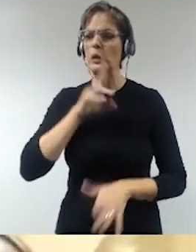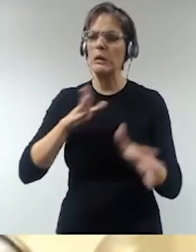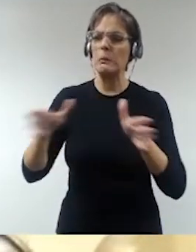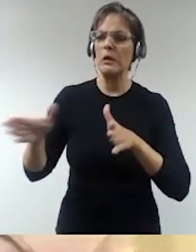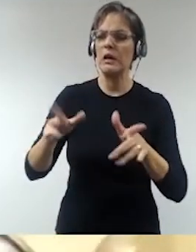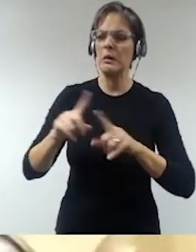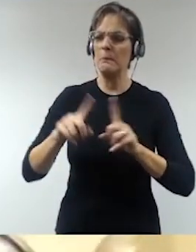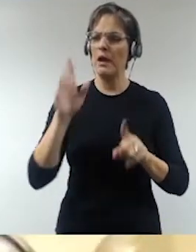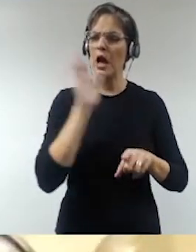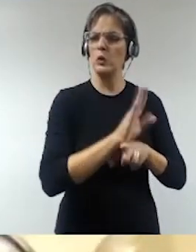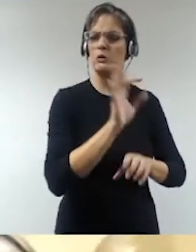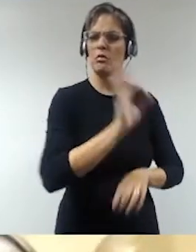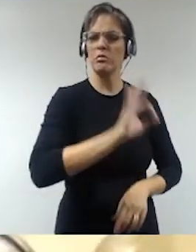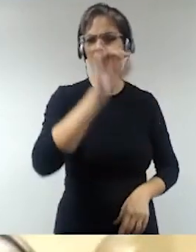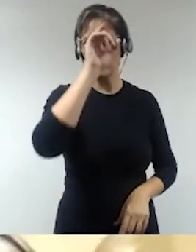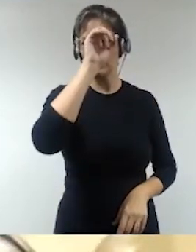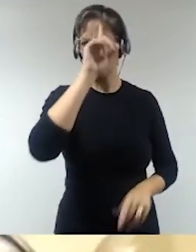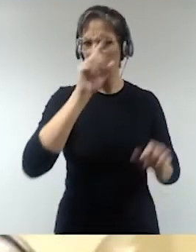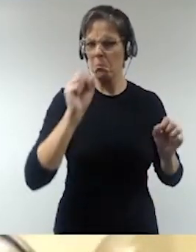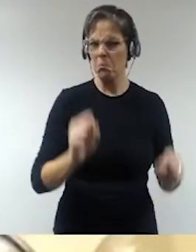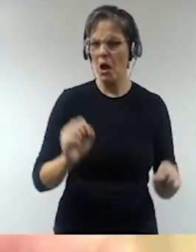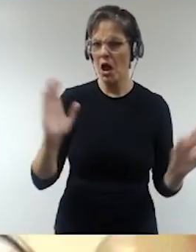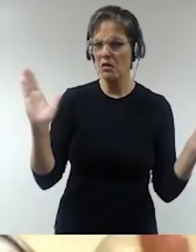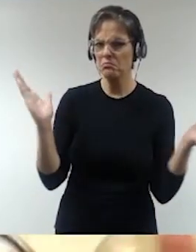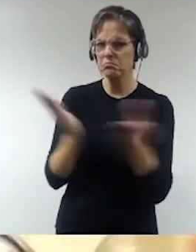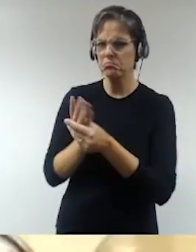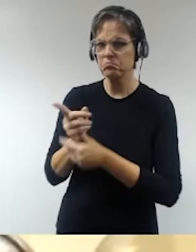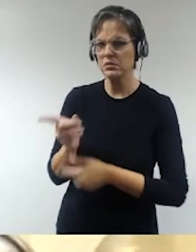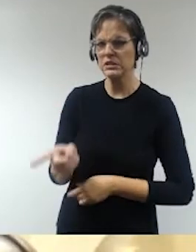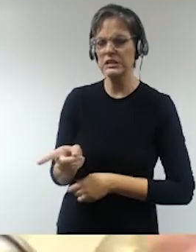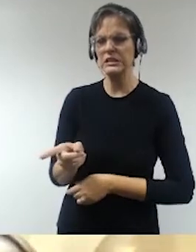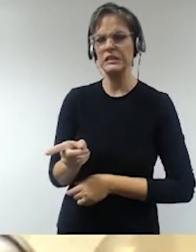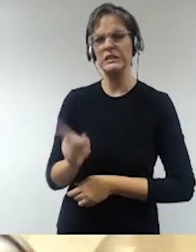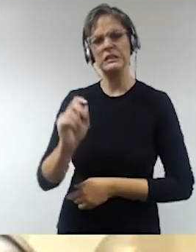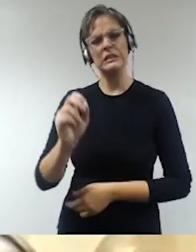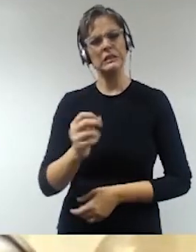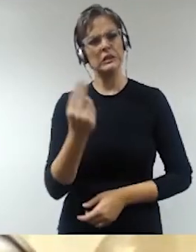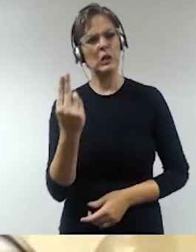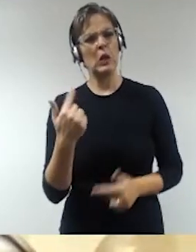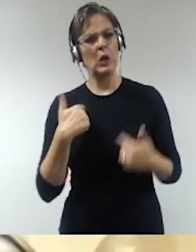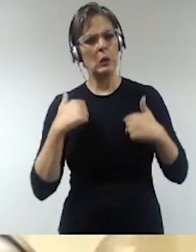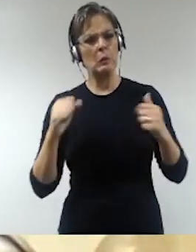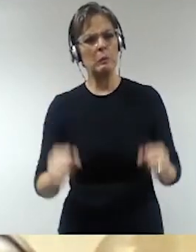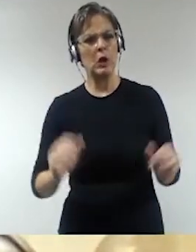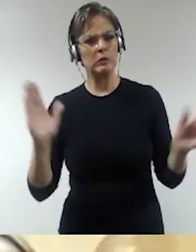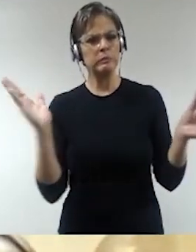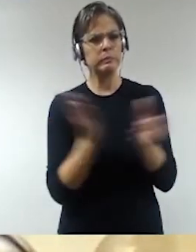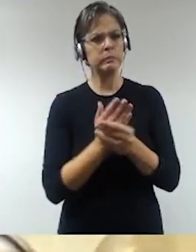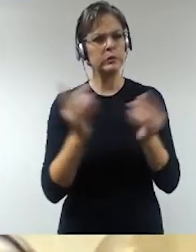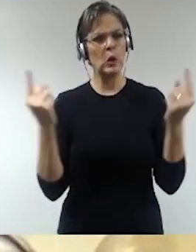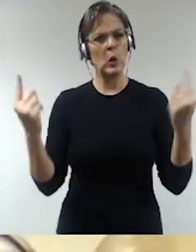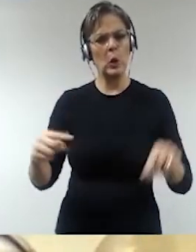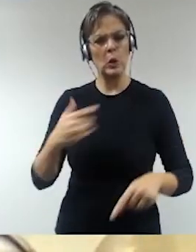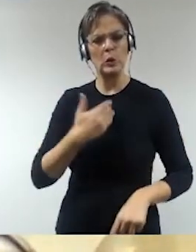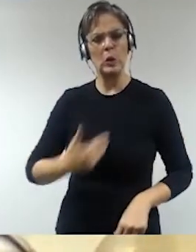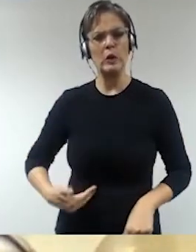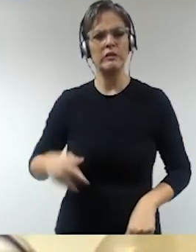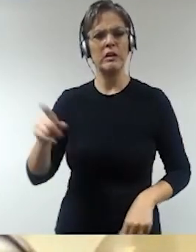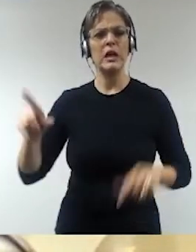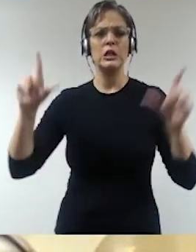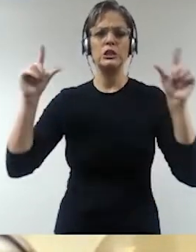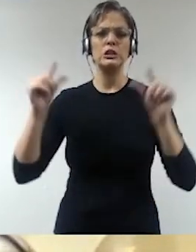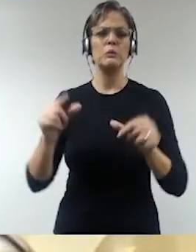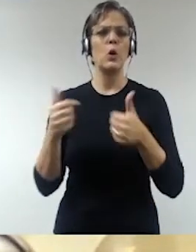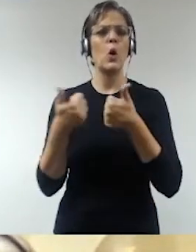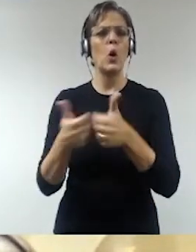fracasso? Será que eu posso acionar o Poder Judiciário, digamos, entrando com uma ação contra o Poder Público que reduziu a frota de